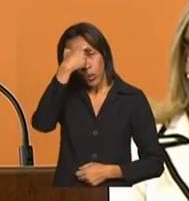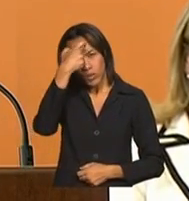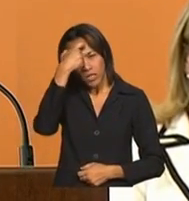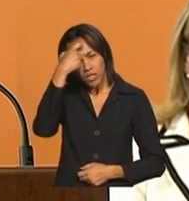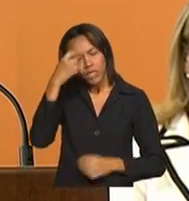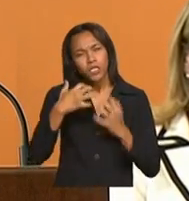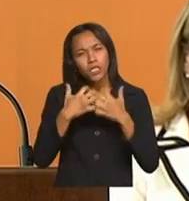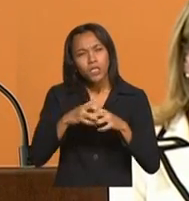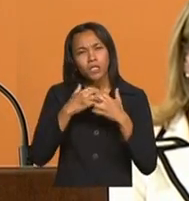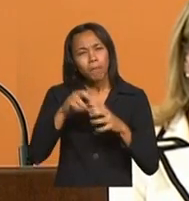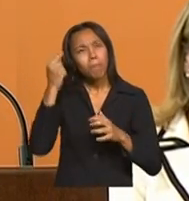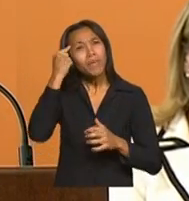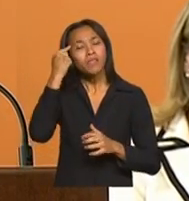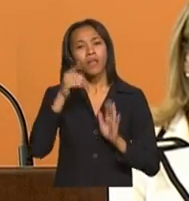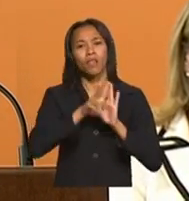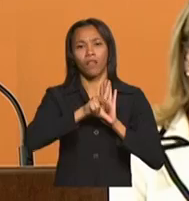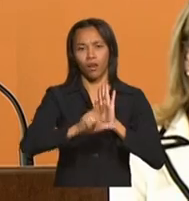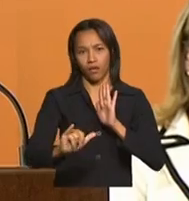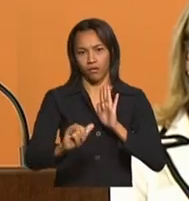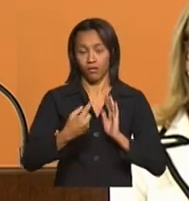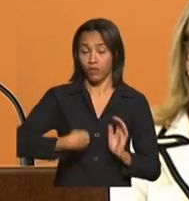legislação, que a gente